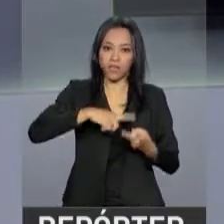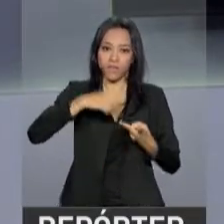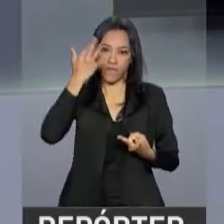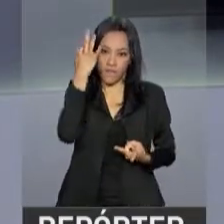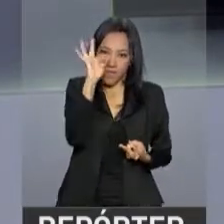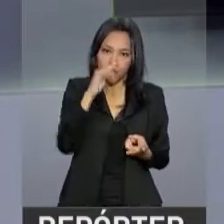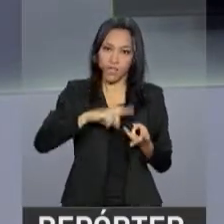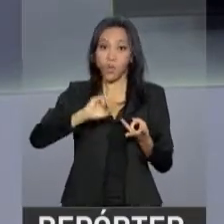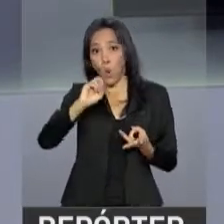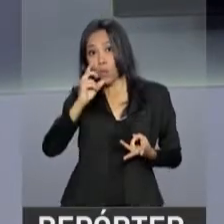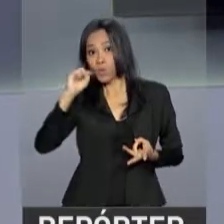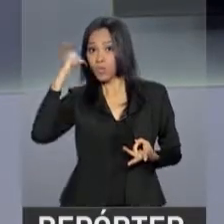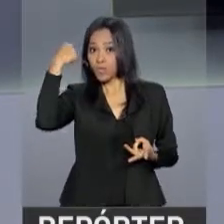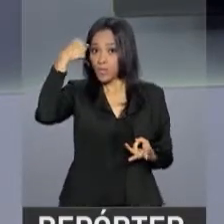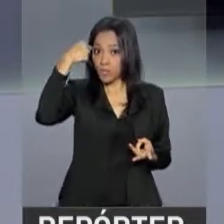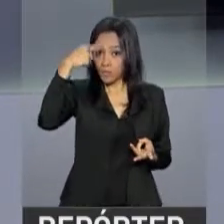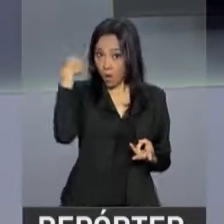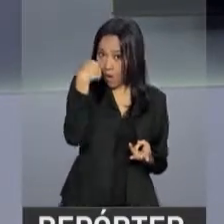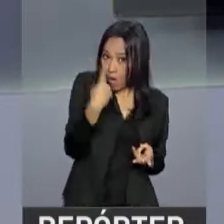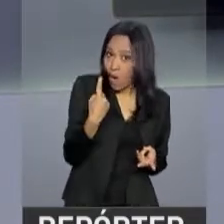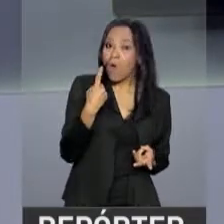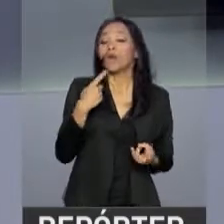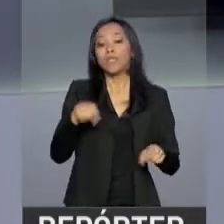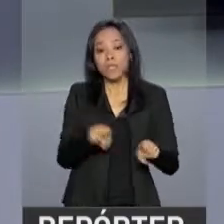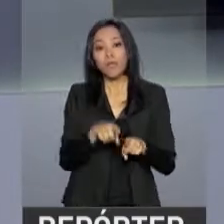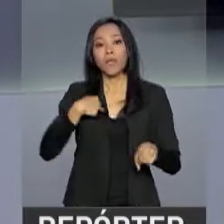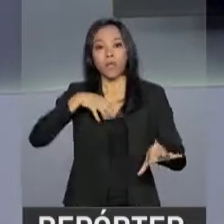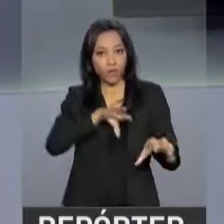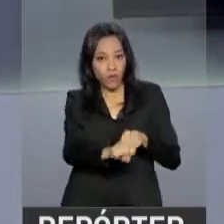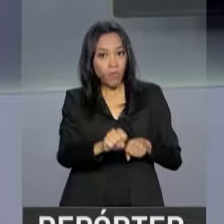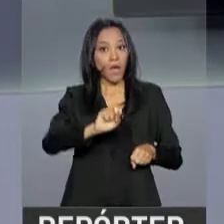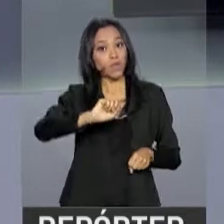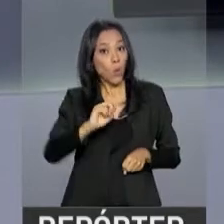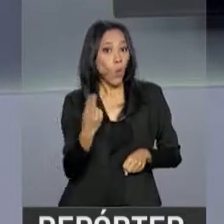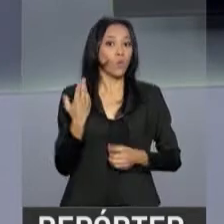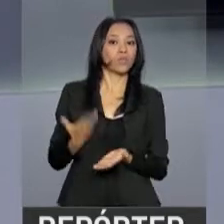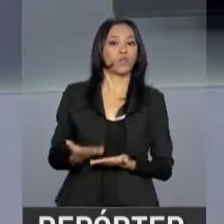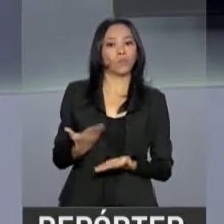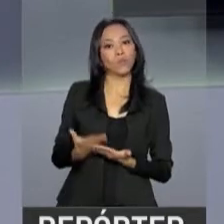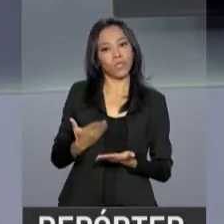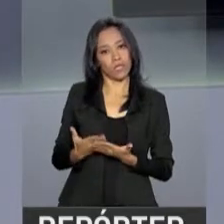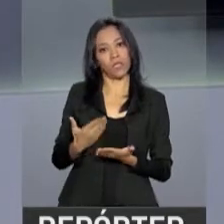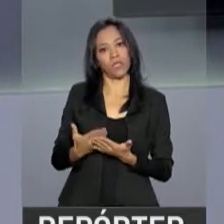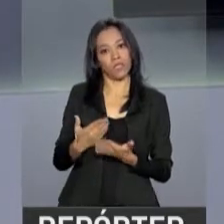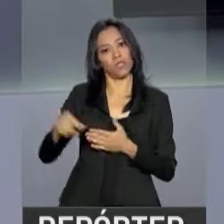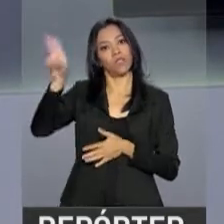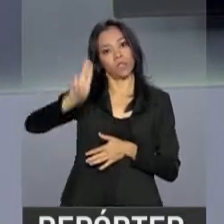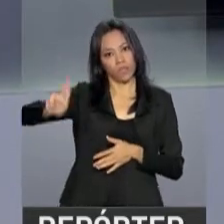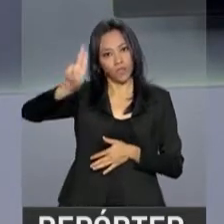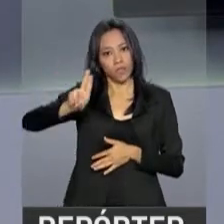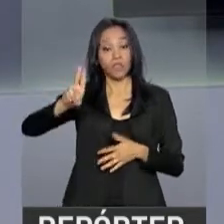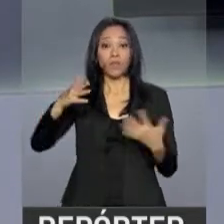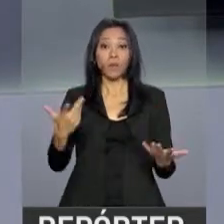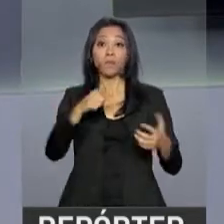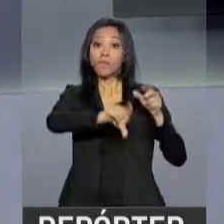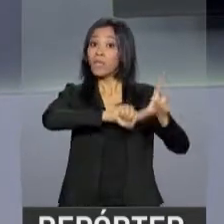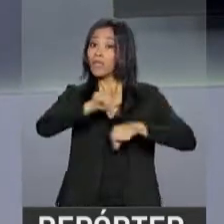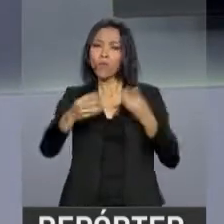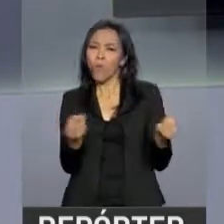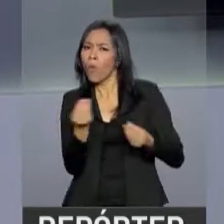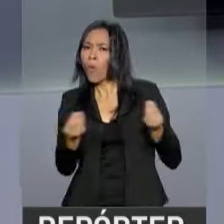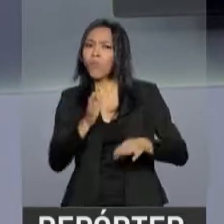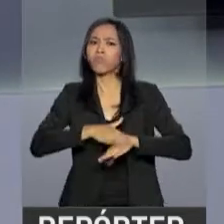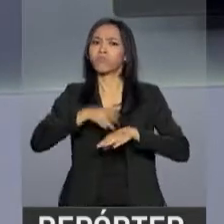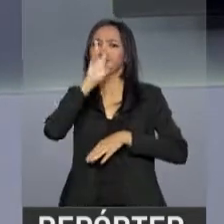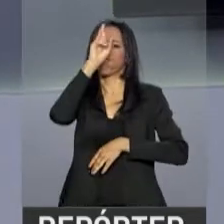ou espanhol é o espanhol que ser graduado ou estudante de nível superior a seleção é feita pelo